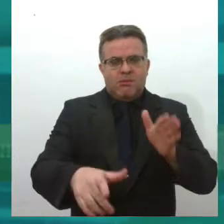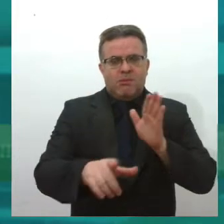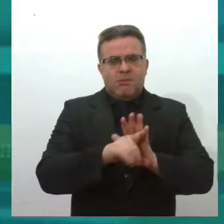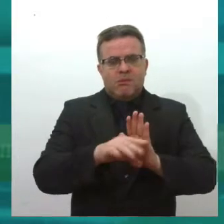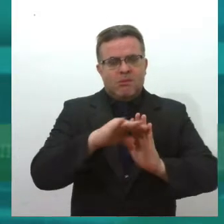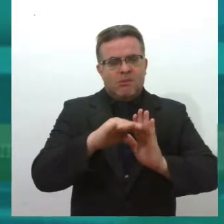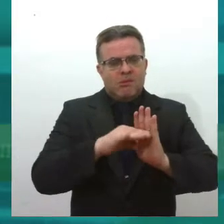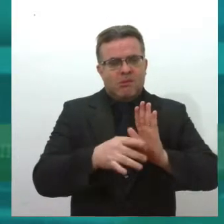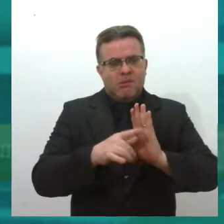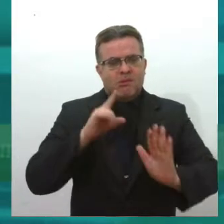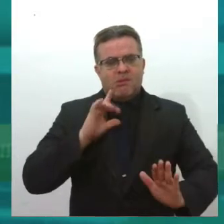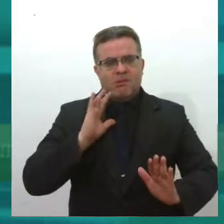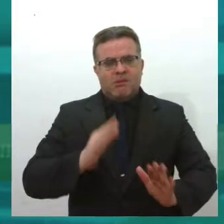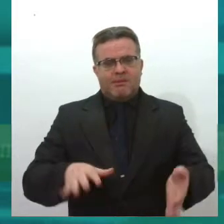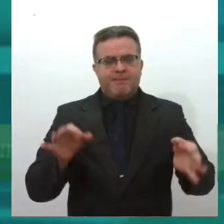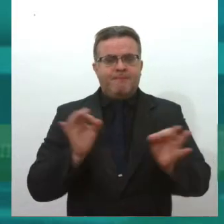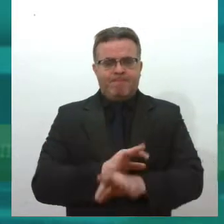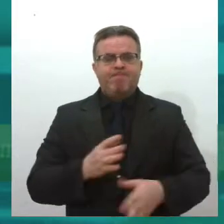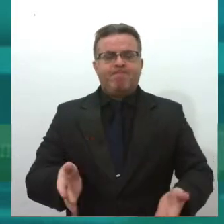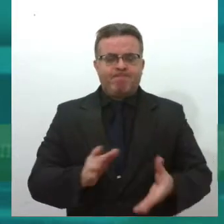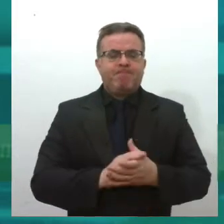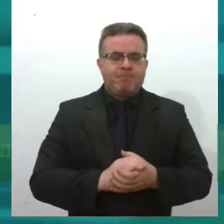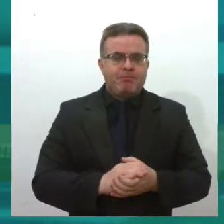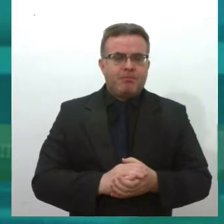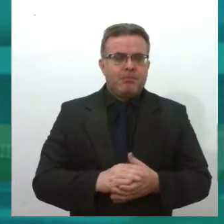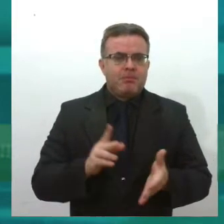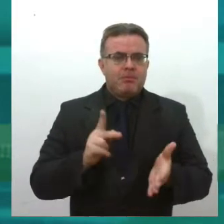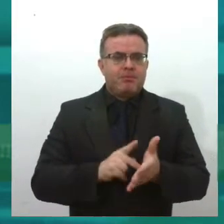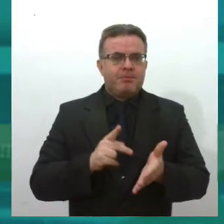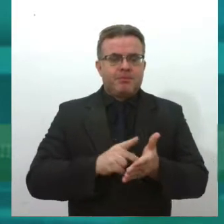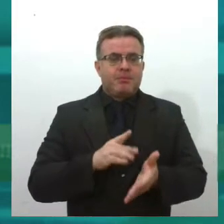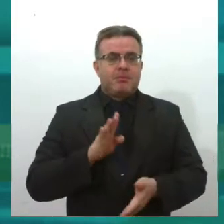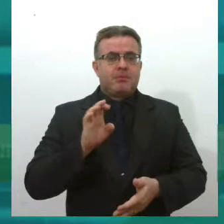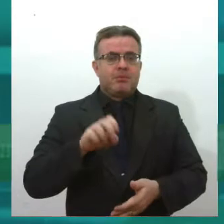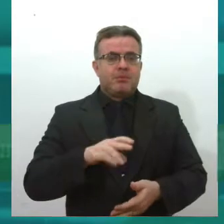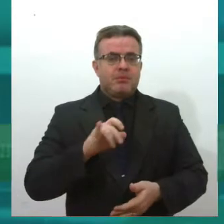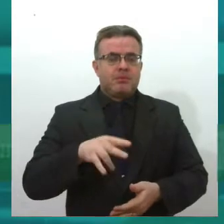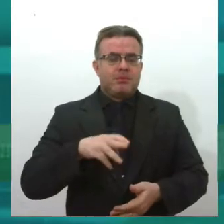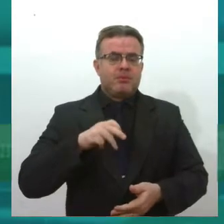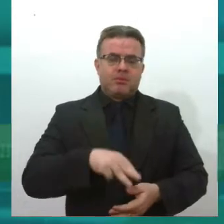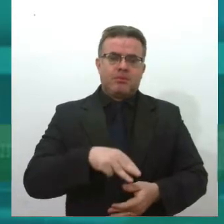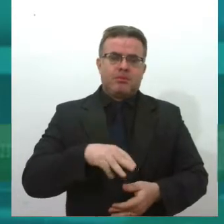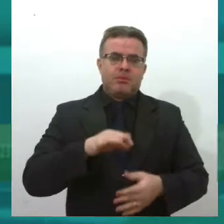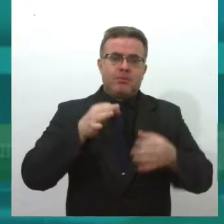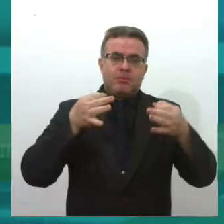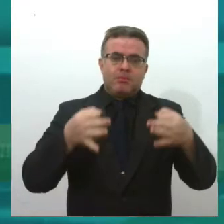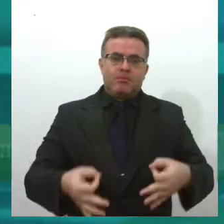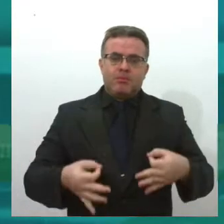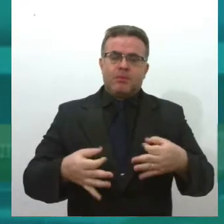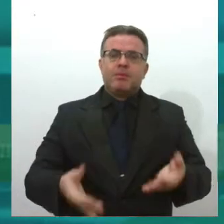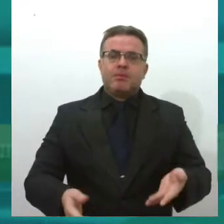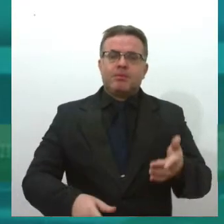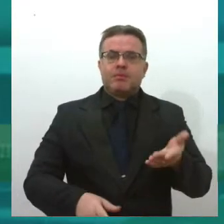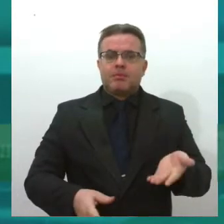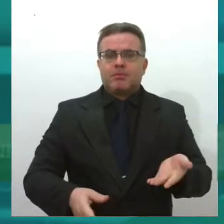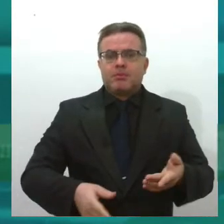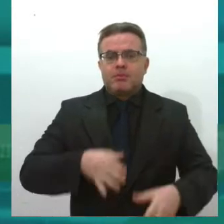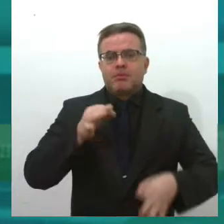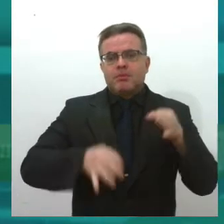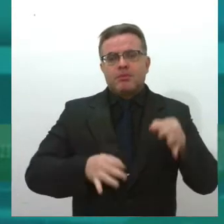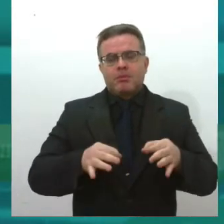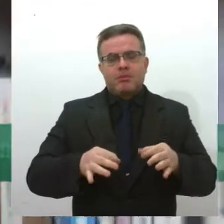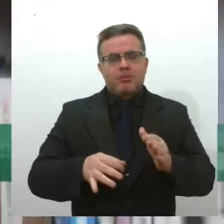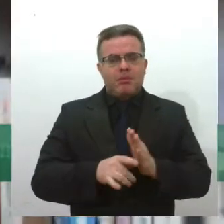improbidade. E, de fato, o ministro Herman Benjamin colocou muito bem, o STJ tem precedentes aplicando a